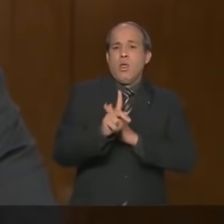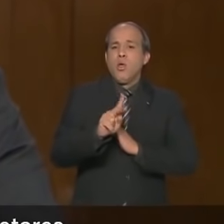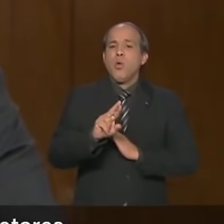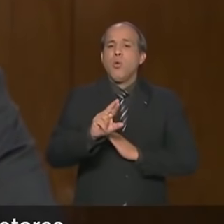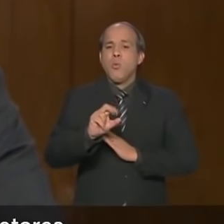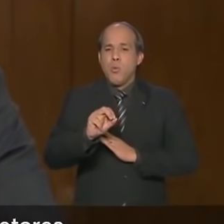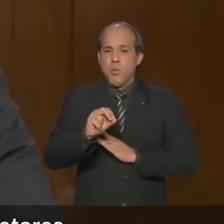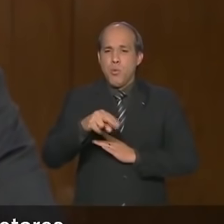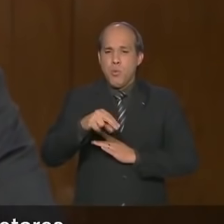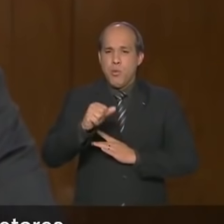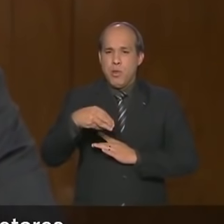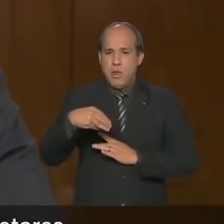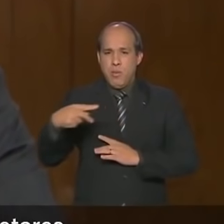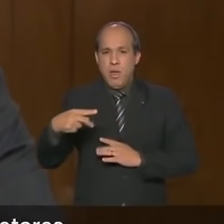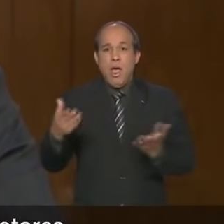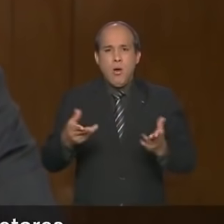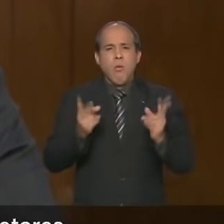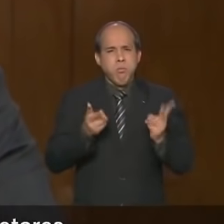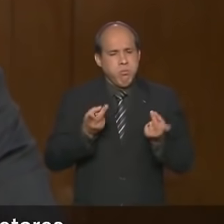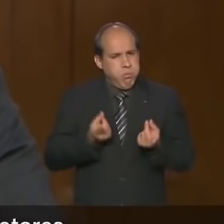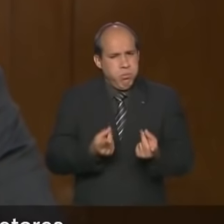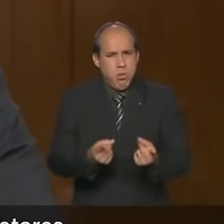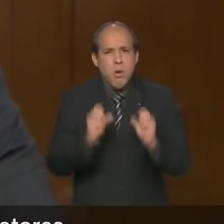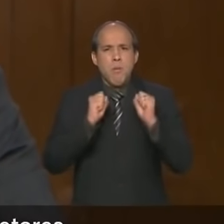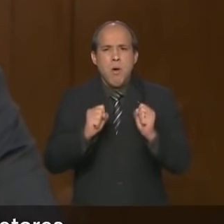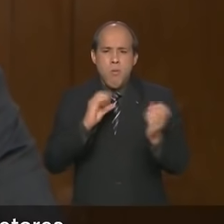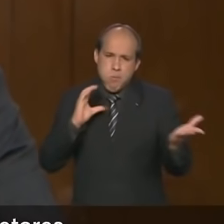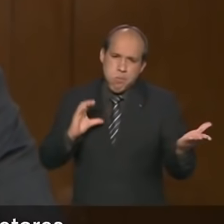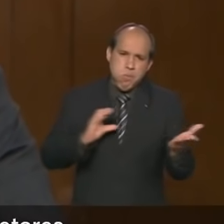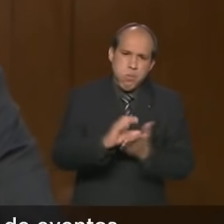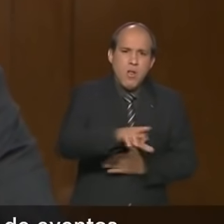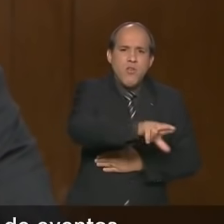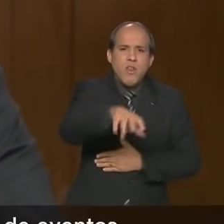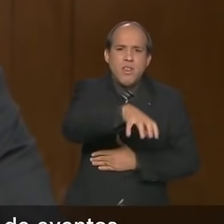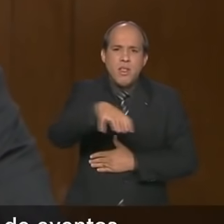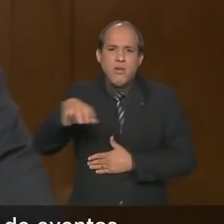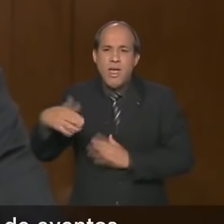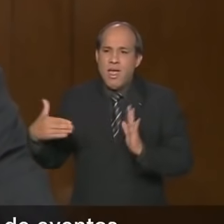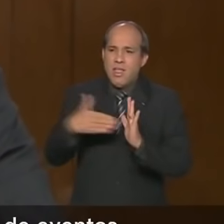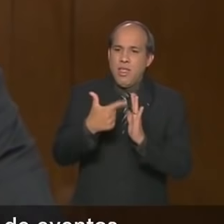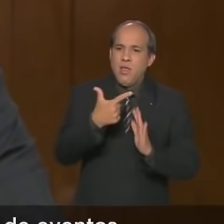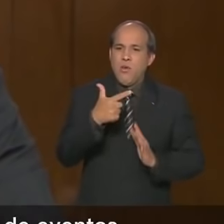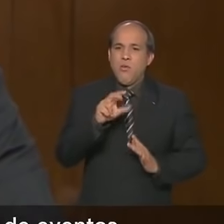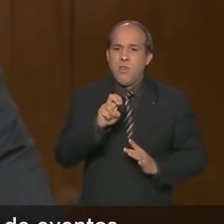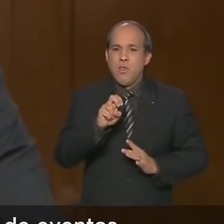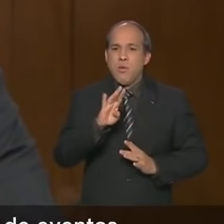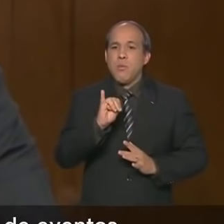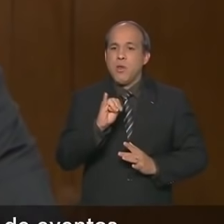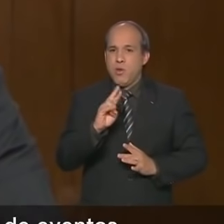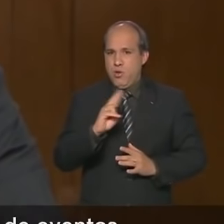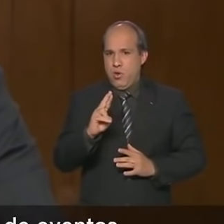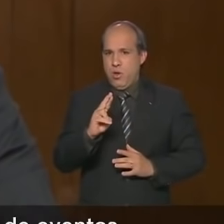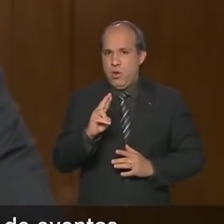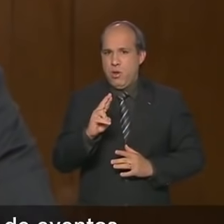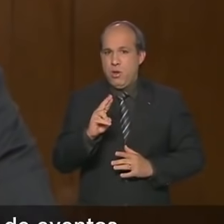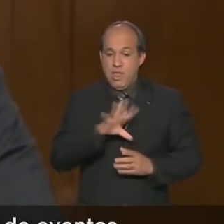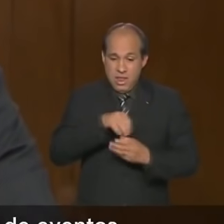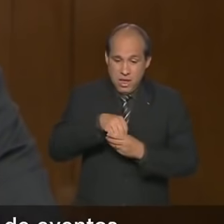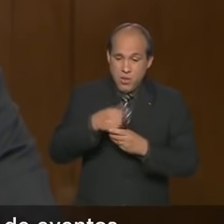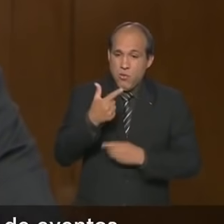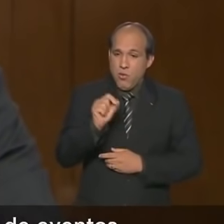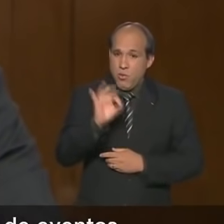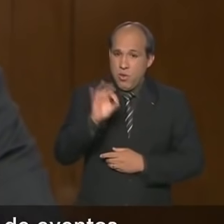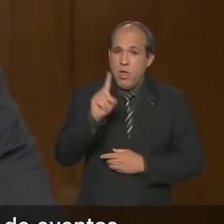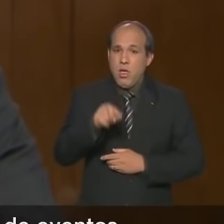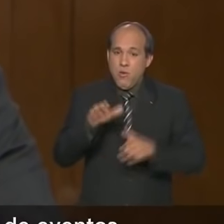lei do Flamengo agora permanente que pode ensinar a vários setores até 25 bilhões de reais Onde vinte